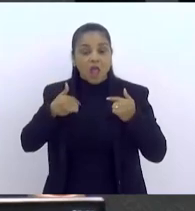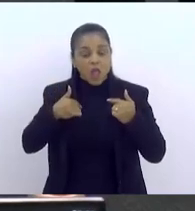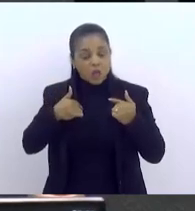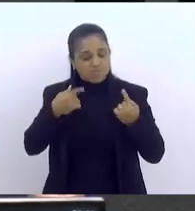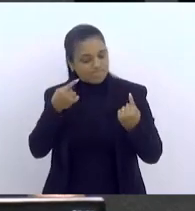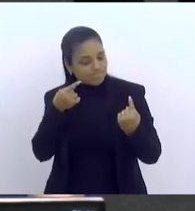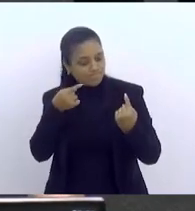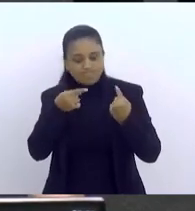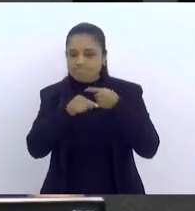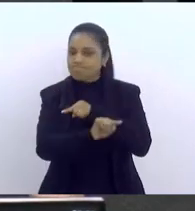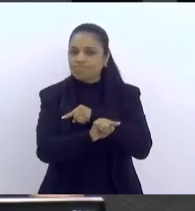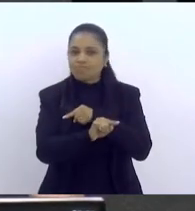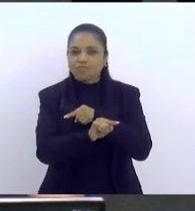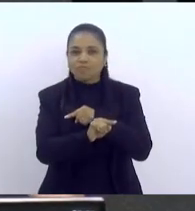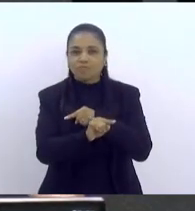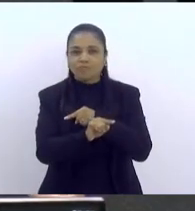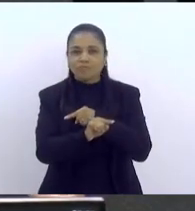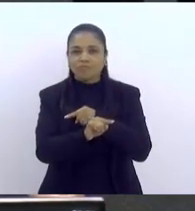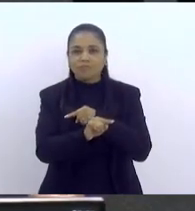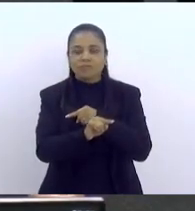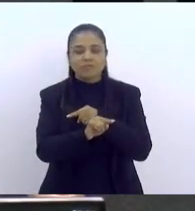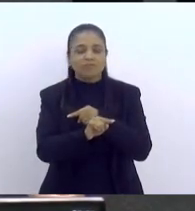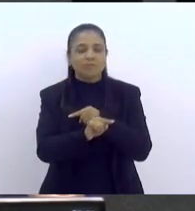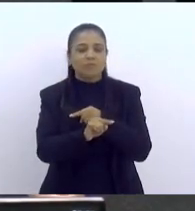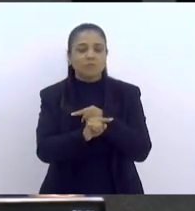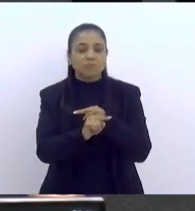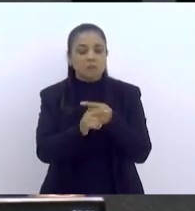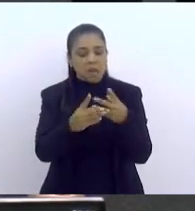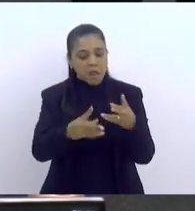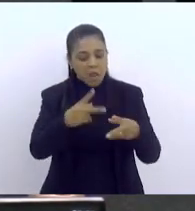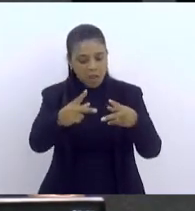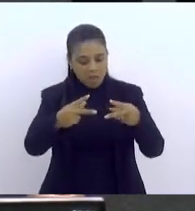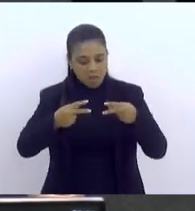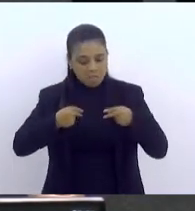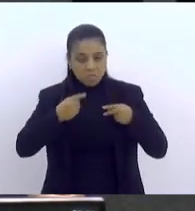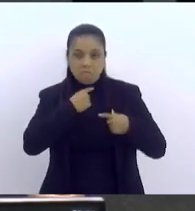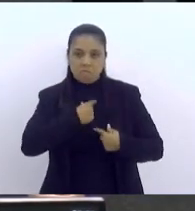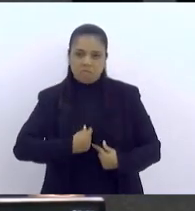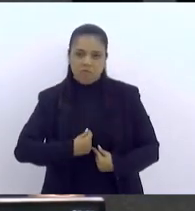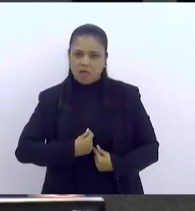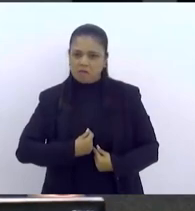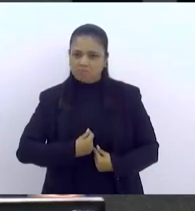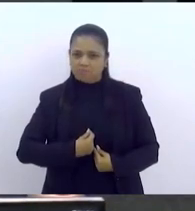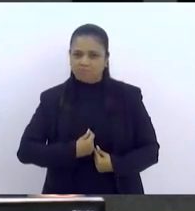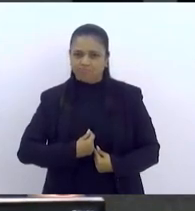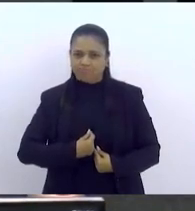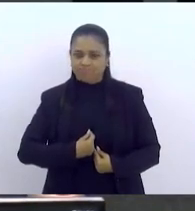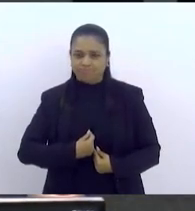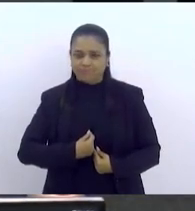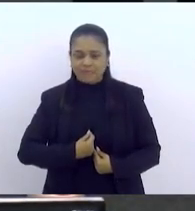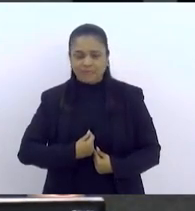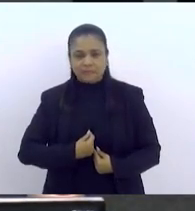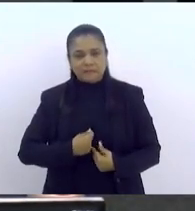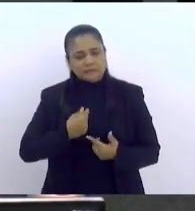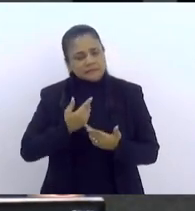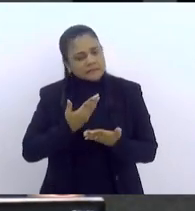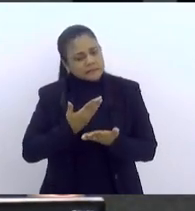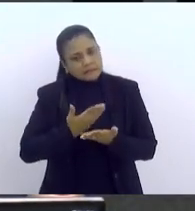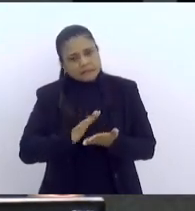contraponho a que eles recebam esta medalha. E isto não tem nada a ver